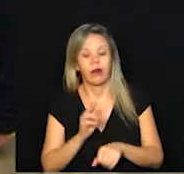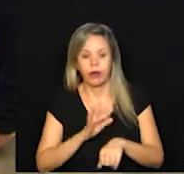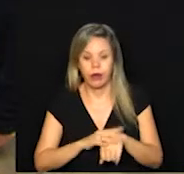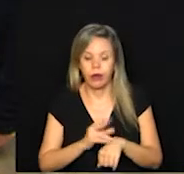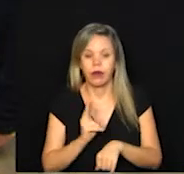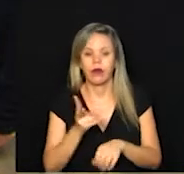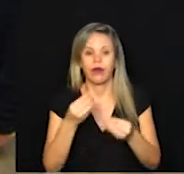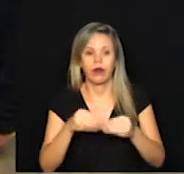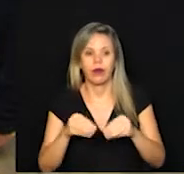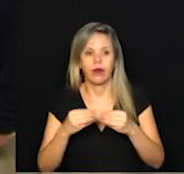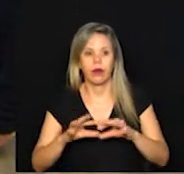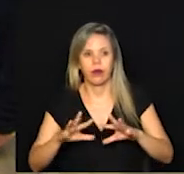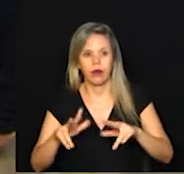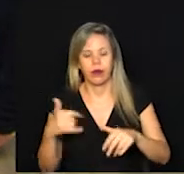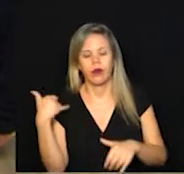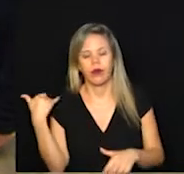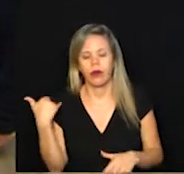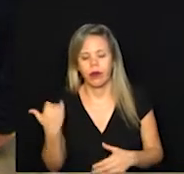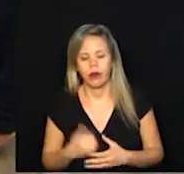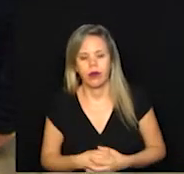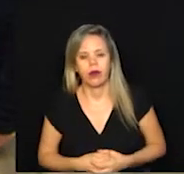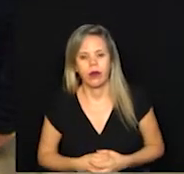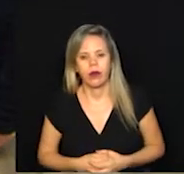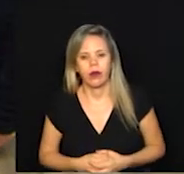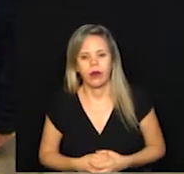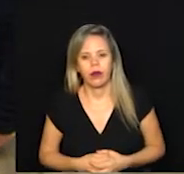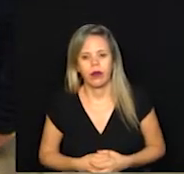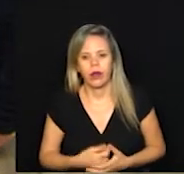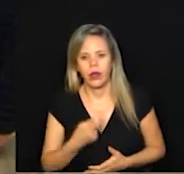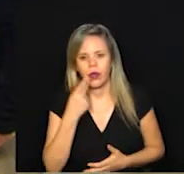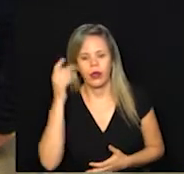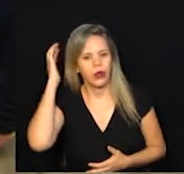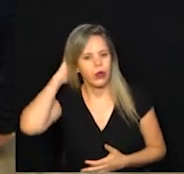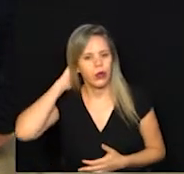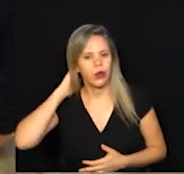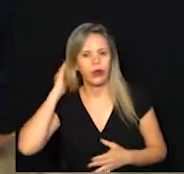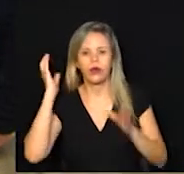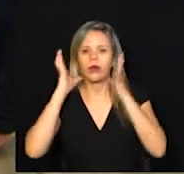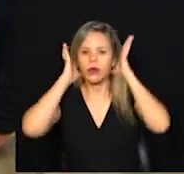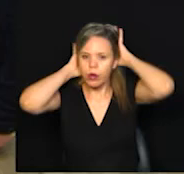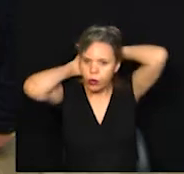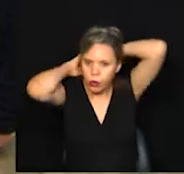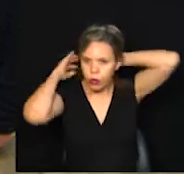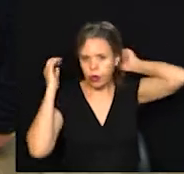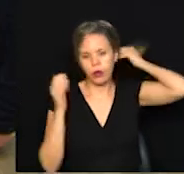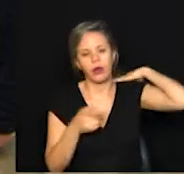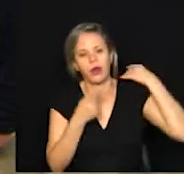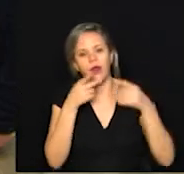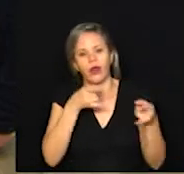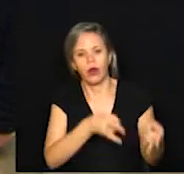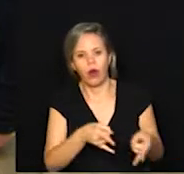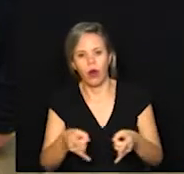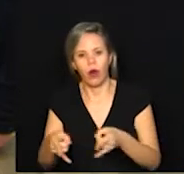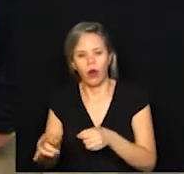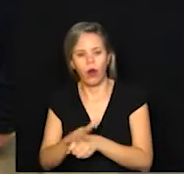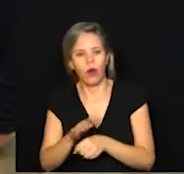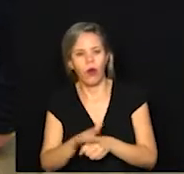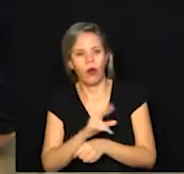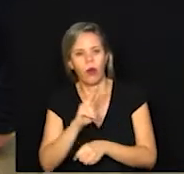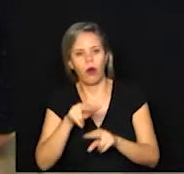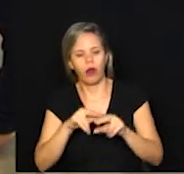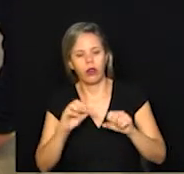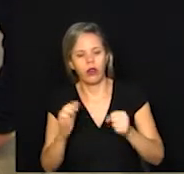continua atingindo todas as faixas etárias. Vamos falar um pouquinho sobre ocupação dos leitos em relação à Covid.